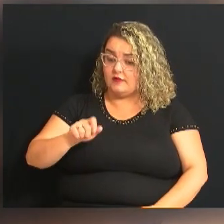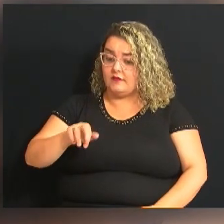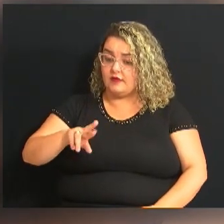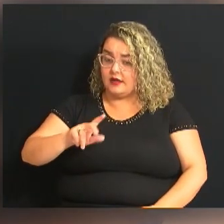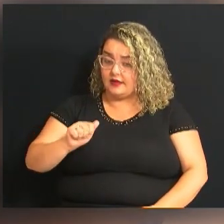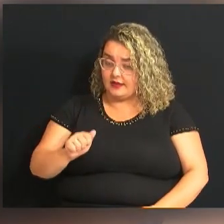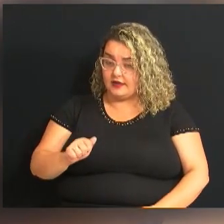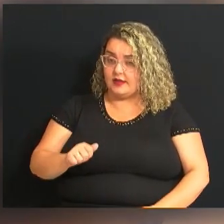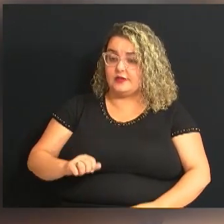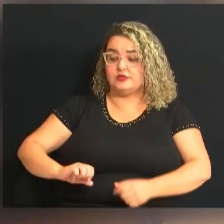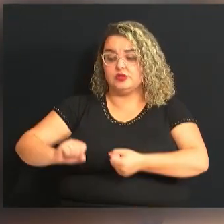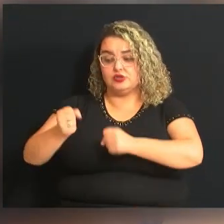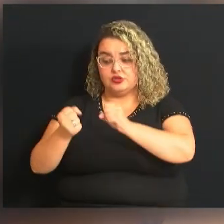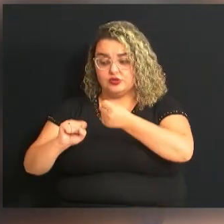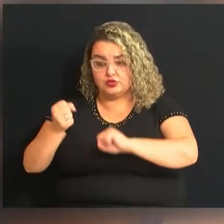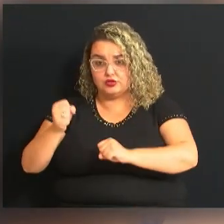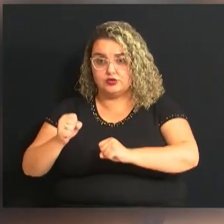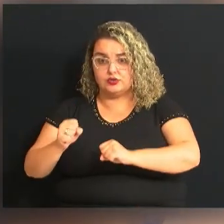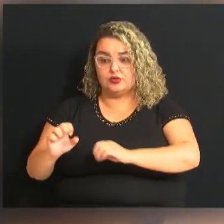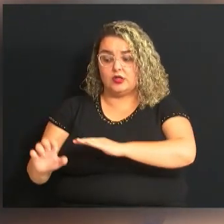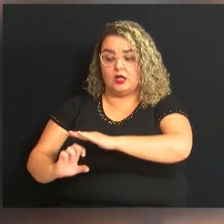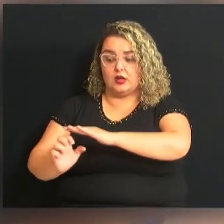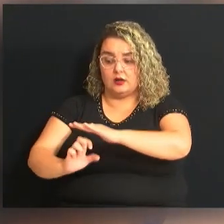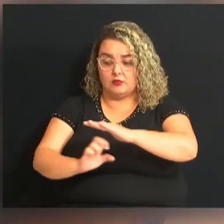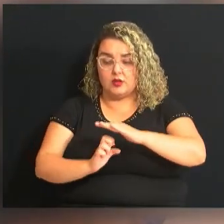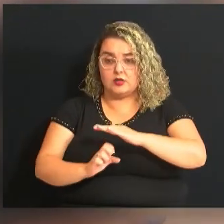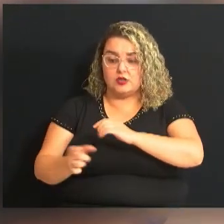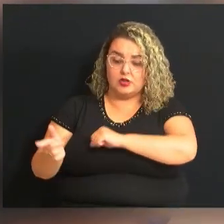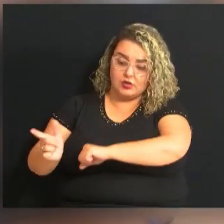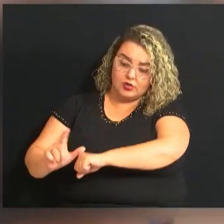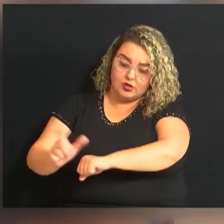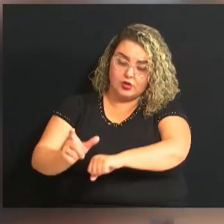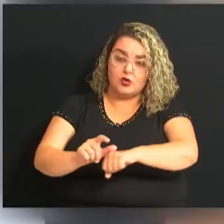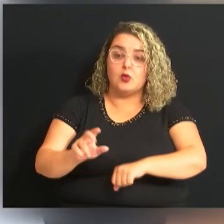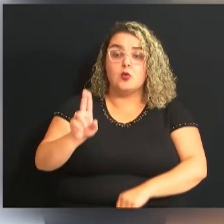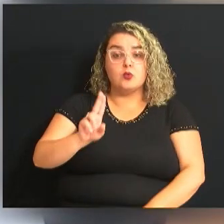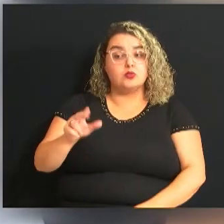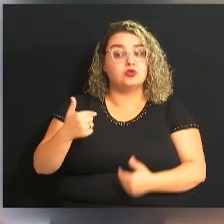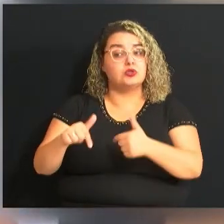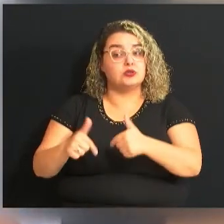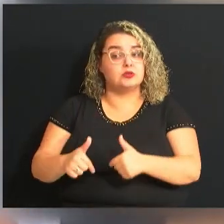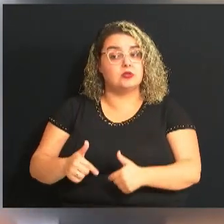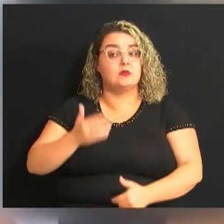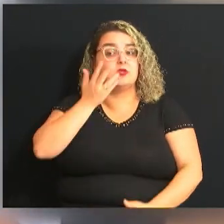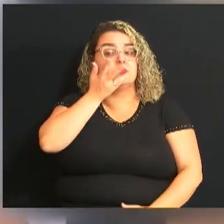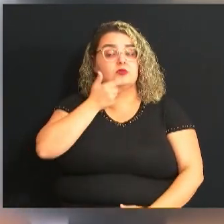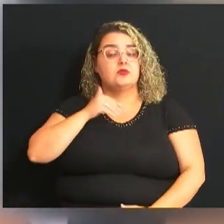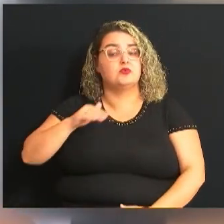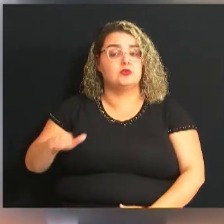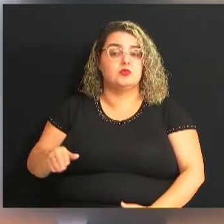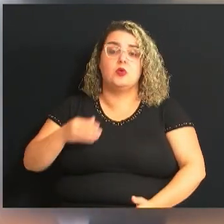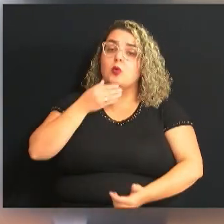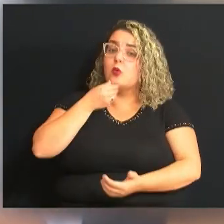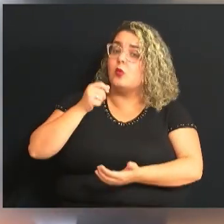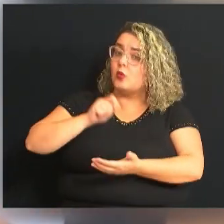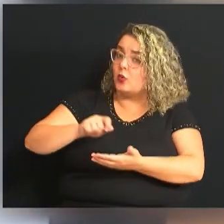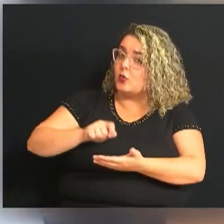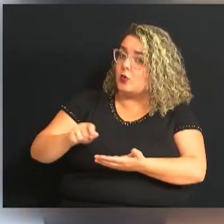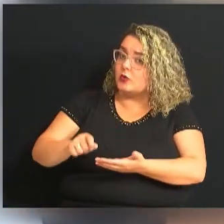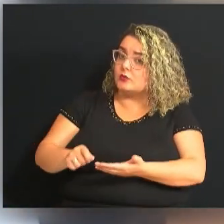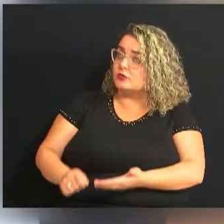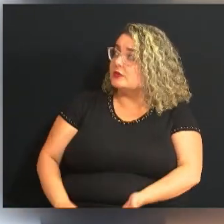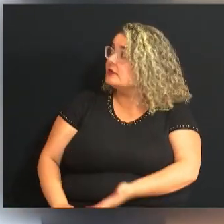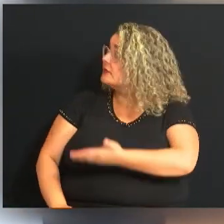e estabelecimentos comerciais que fizerem uso de trabalho infantil. O autor da iniciativa, o vereador